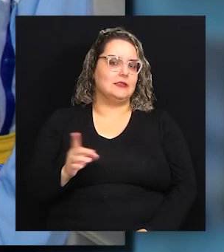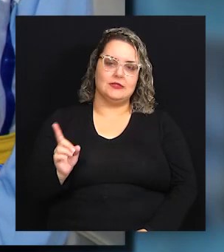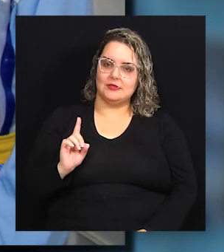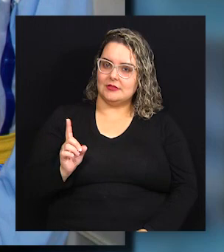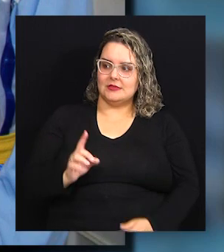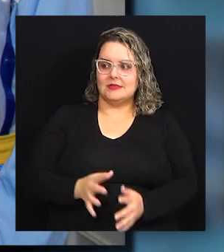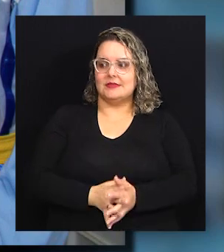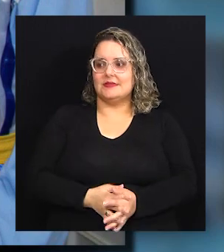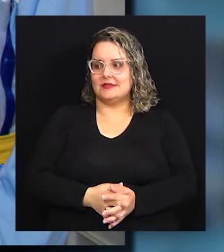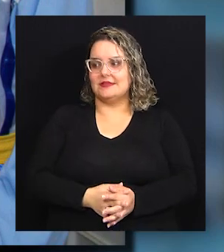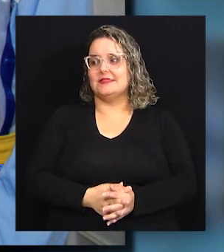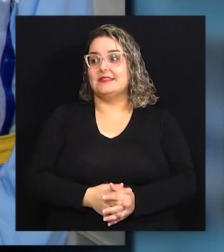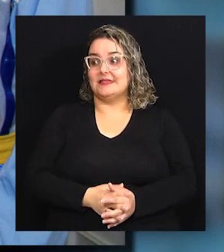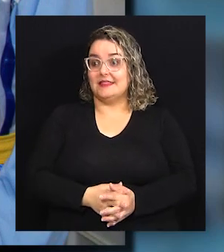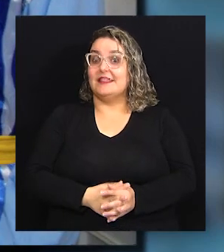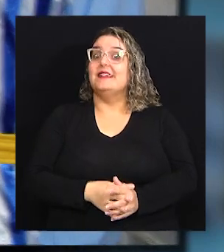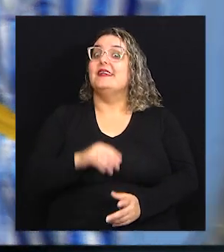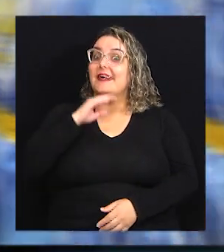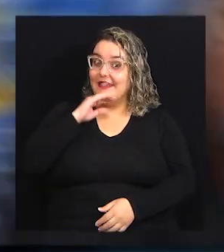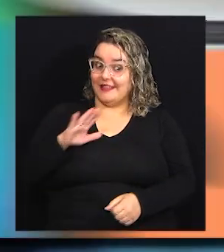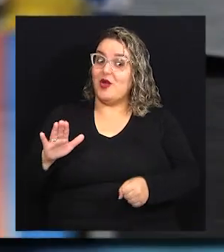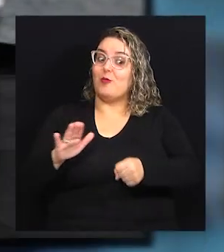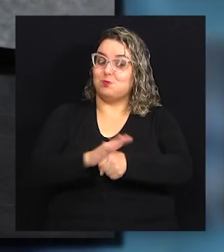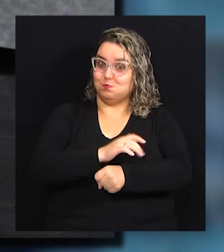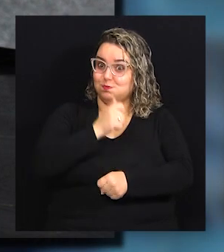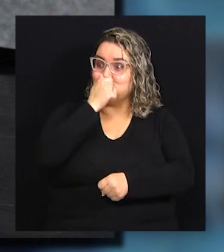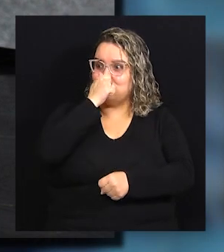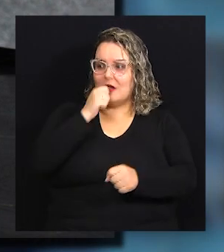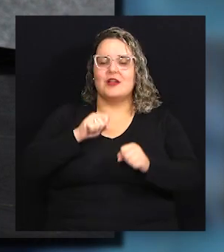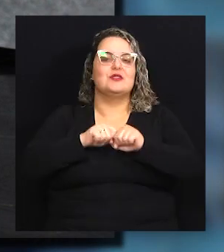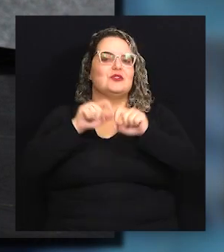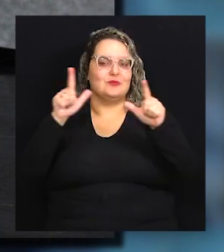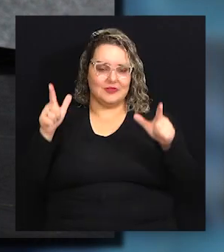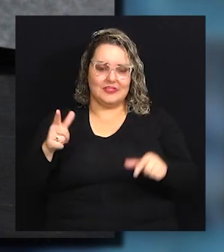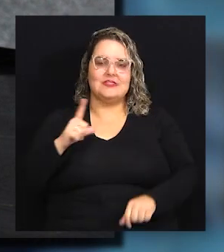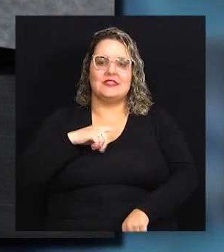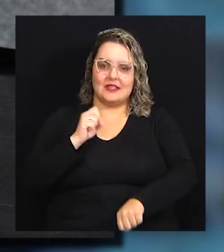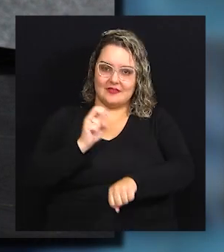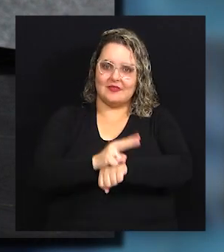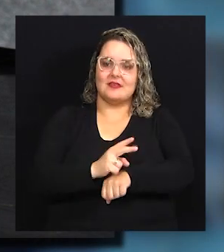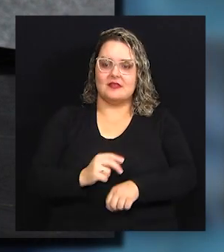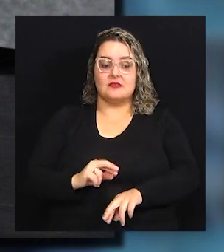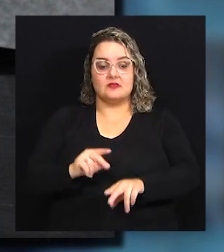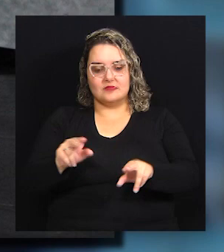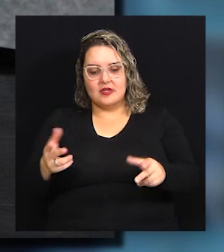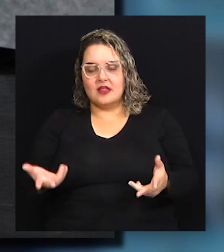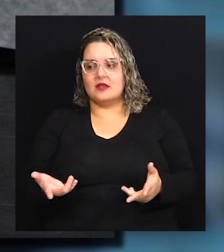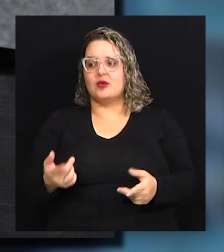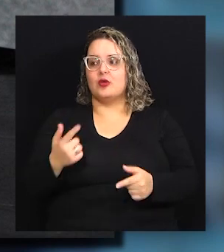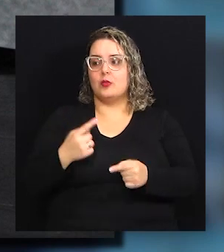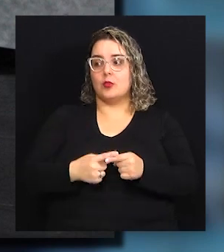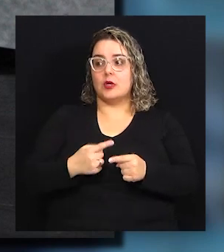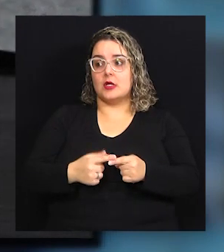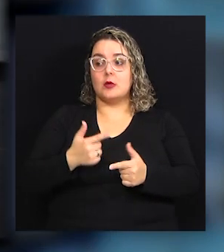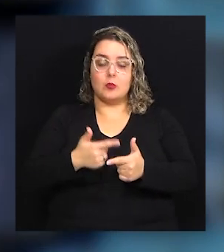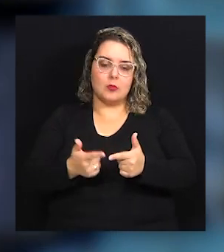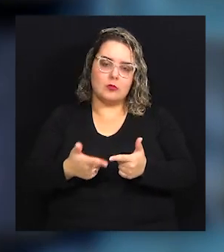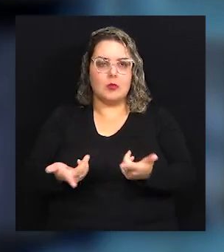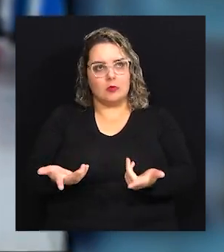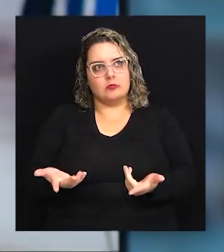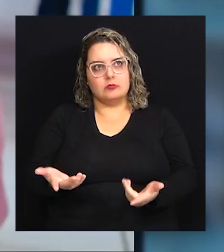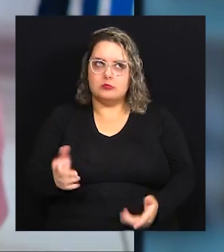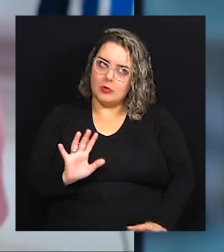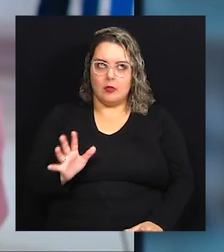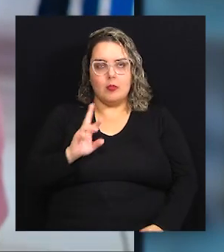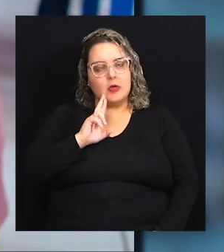abertas. À tarde não. Tá de horário mais cheio, né? De manhã a gente tá com um pouco mais de vagas porque a gente teve um